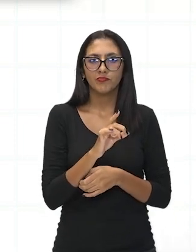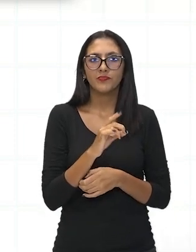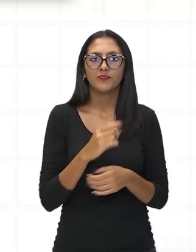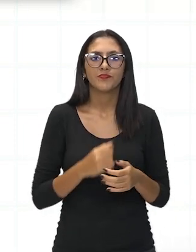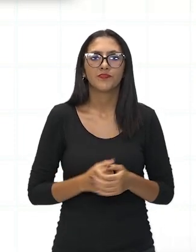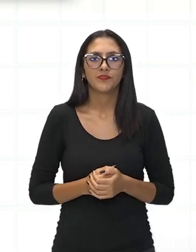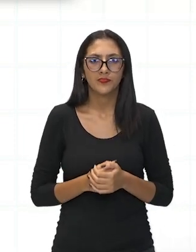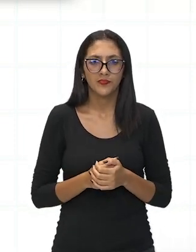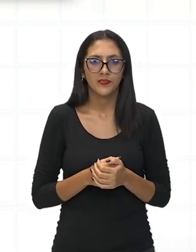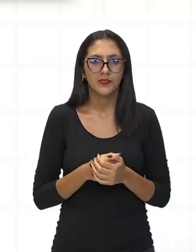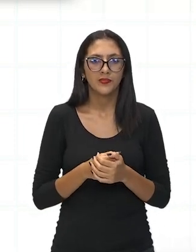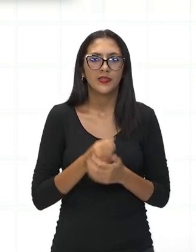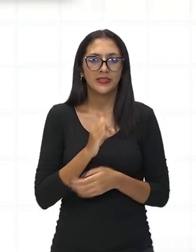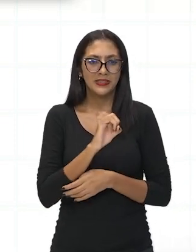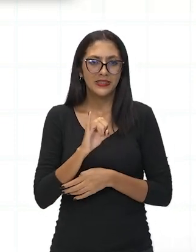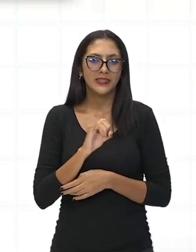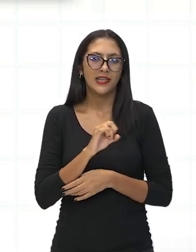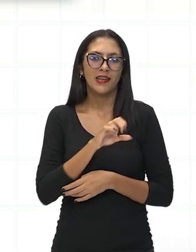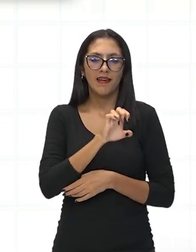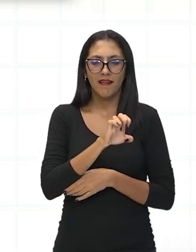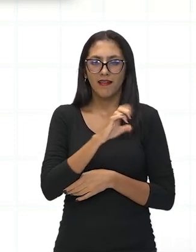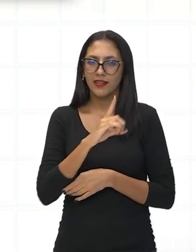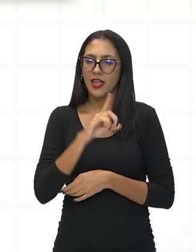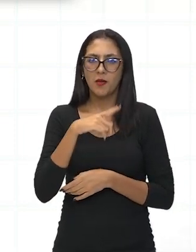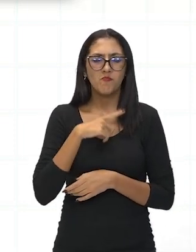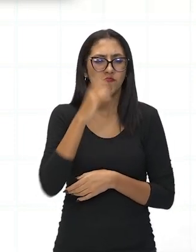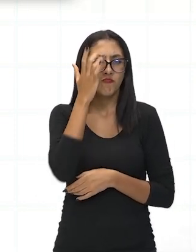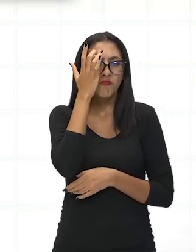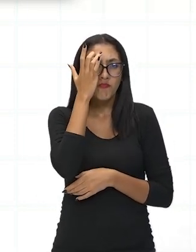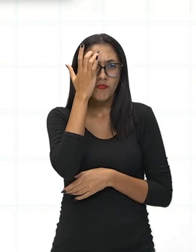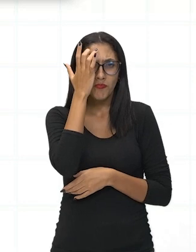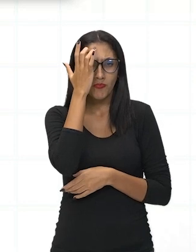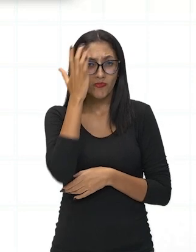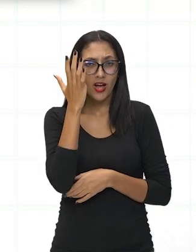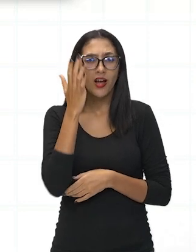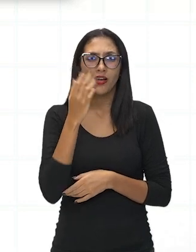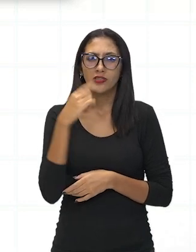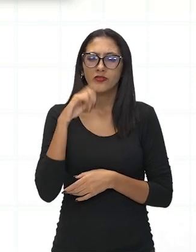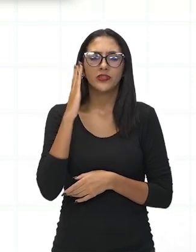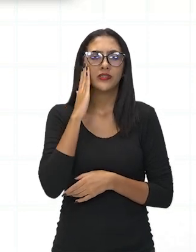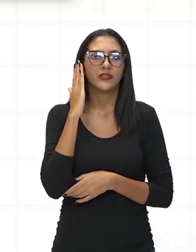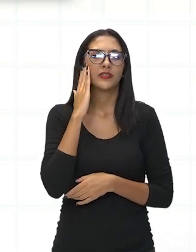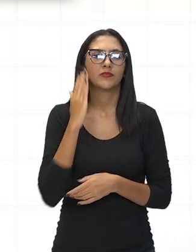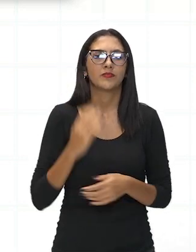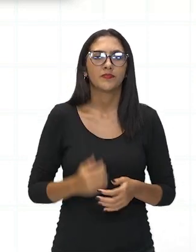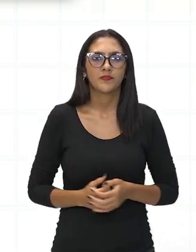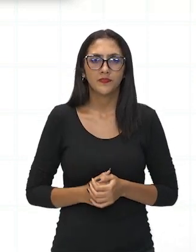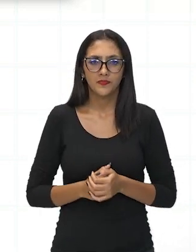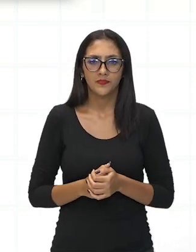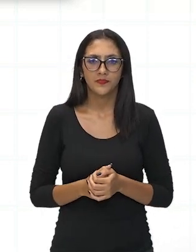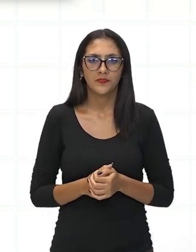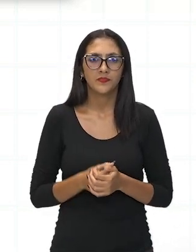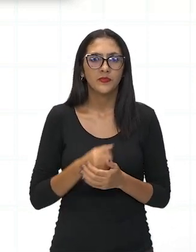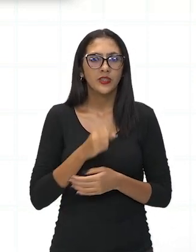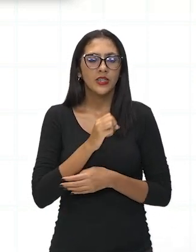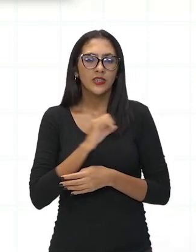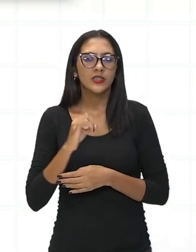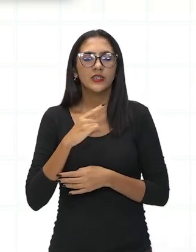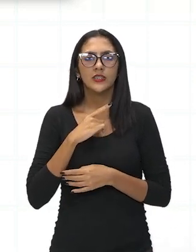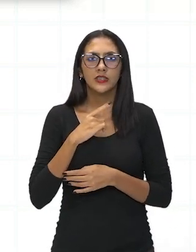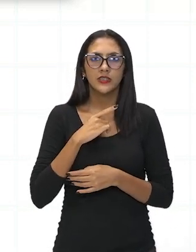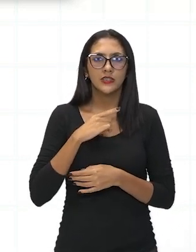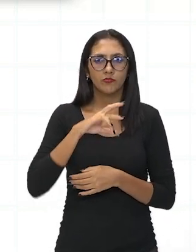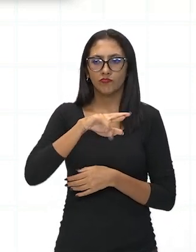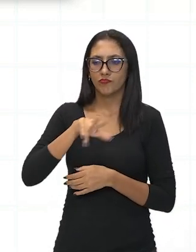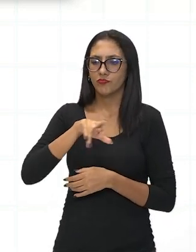ED, fica muito mais fácil, certo? E aí, que, simple past, sempre na forma afirmativa. Se for negativa, já é